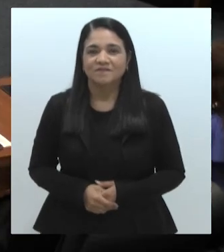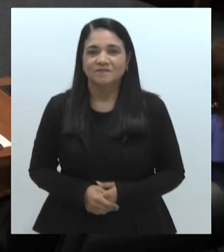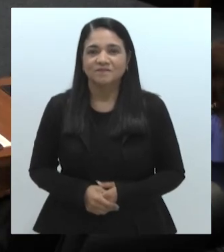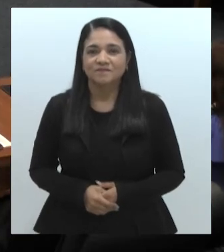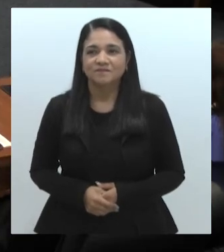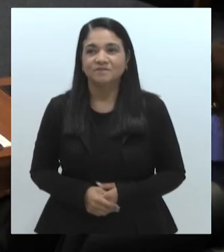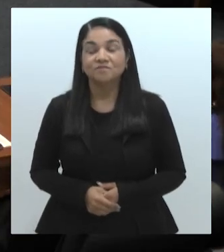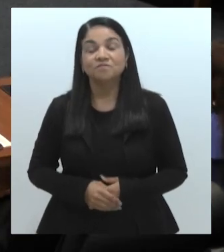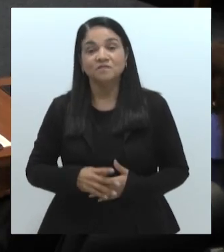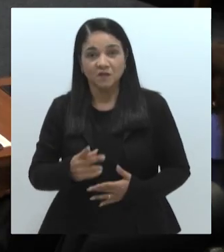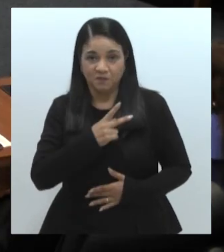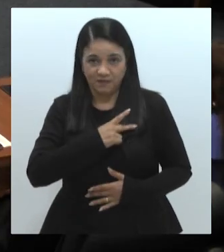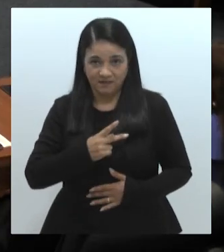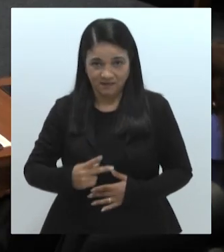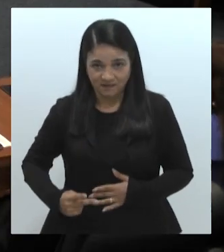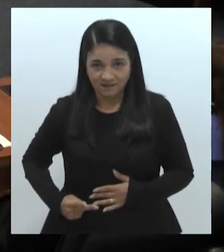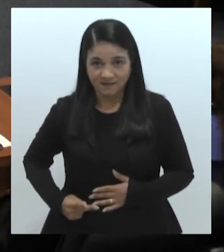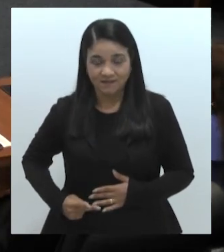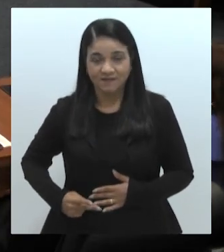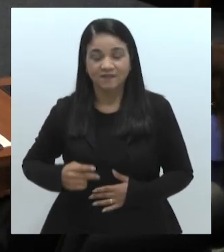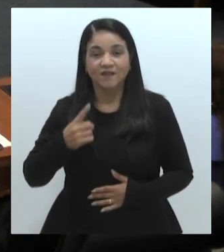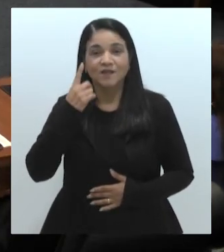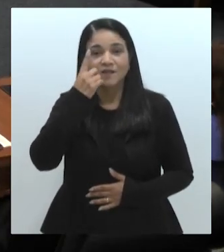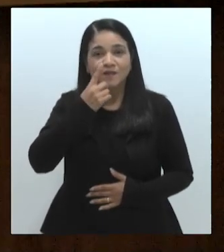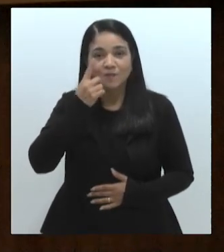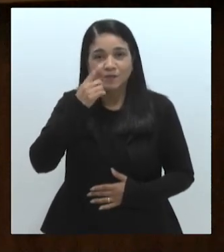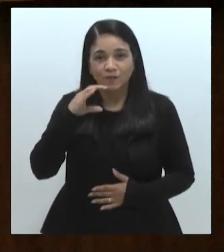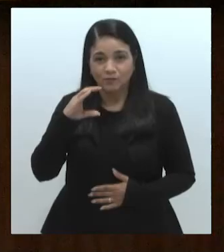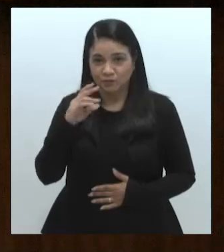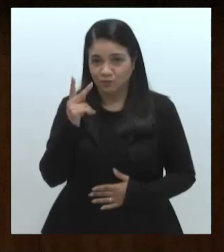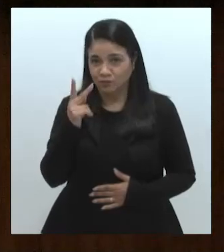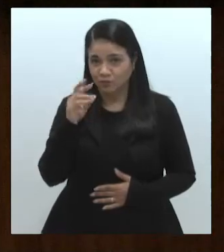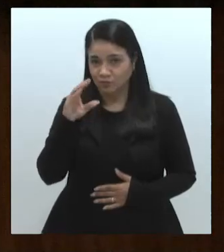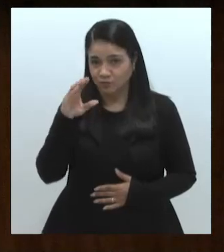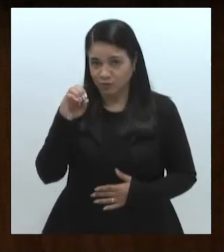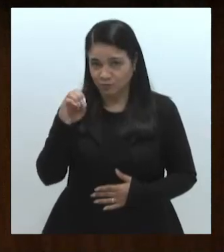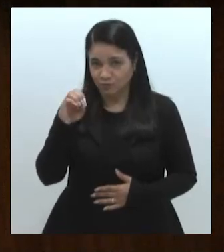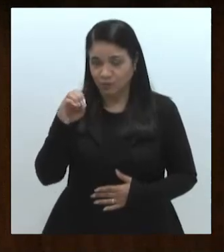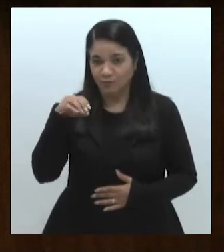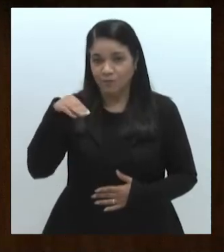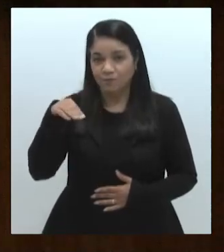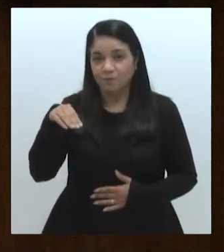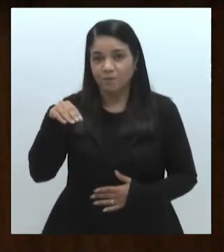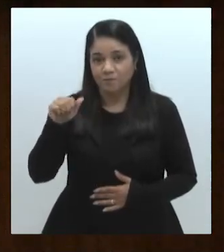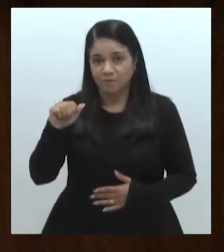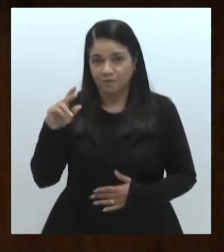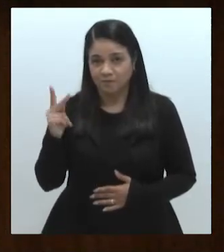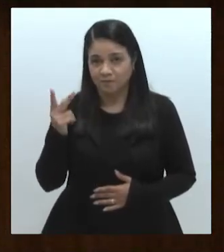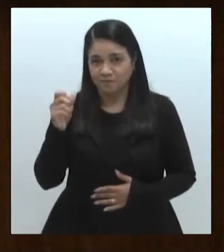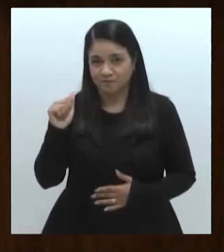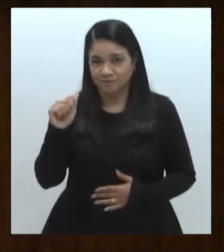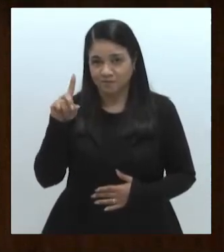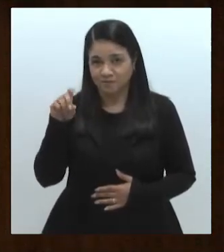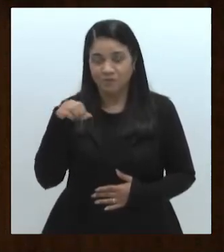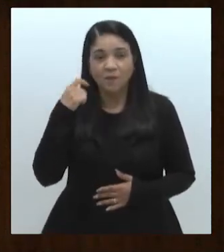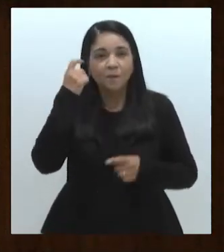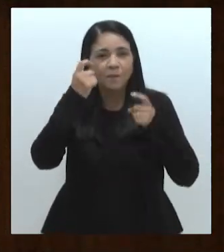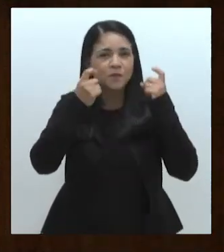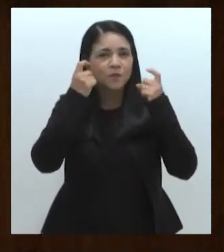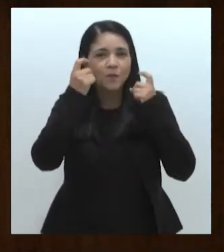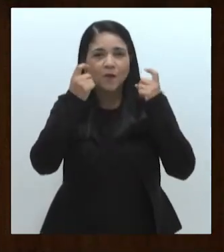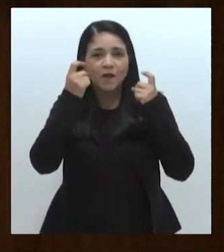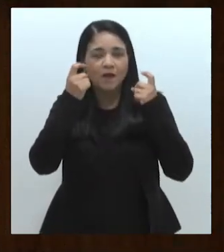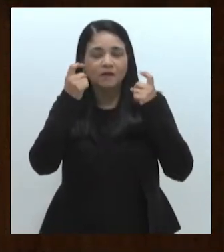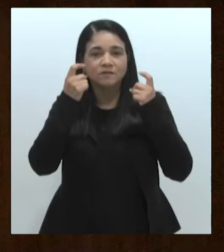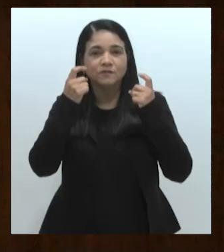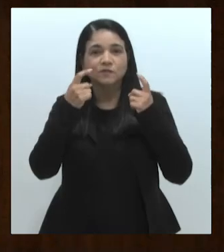Senhor presidente, o deputado Chico Machado agora está muito preocupado, porque